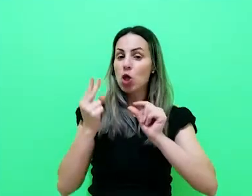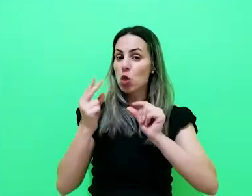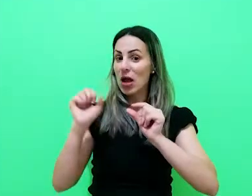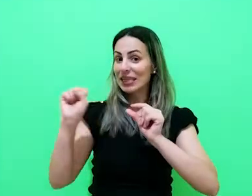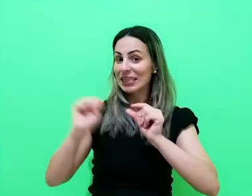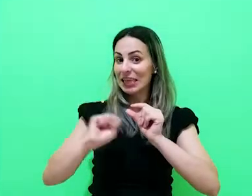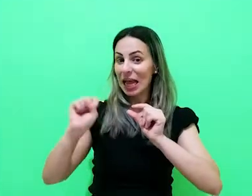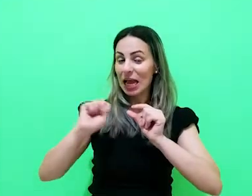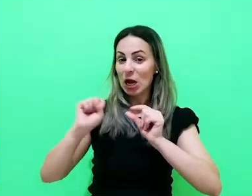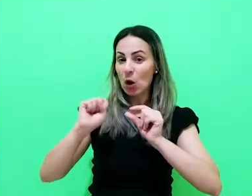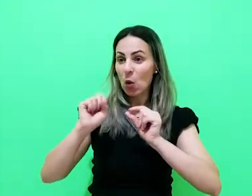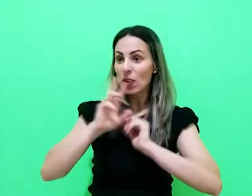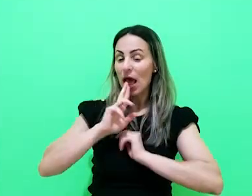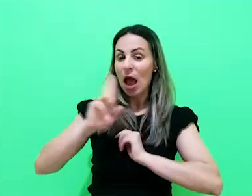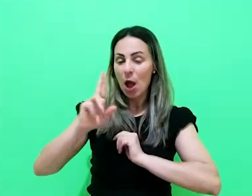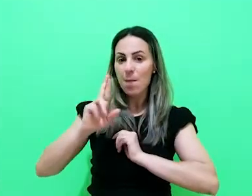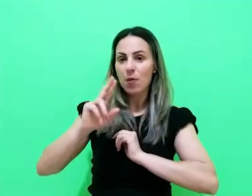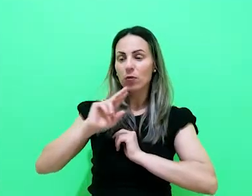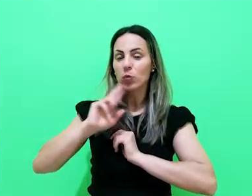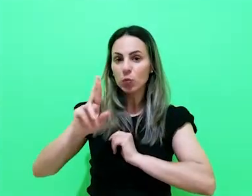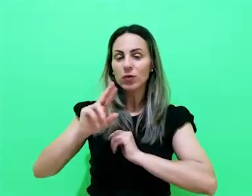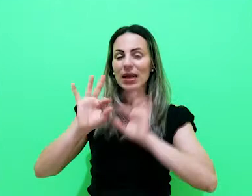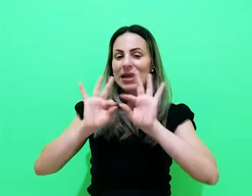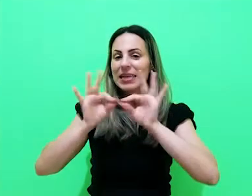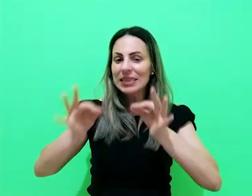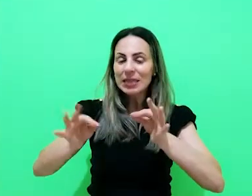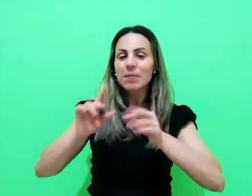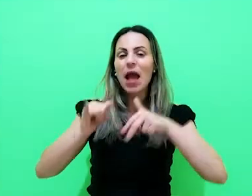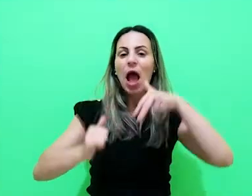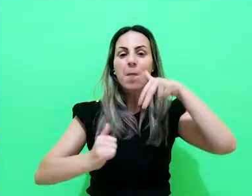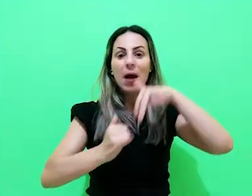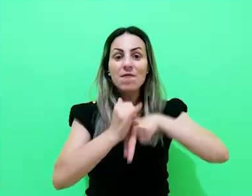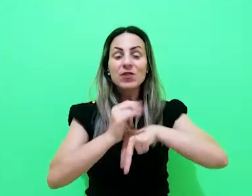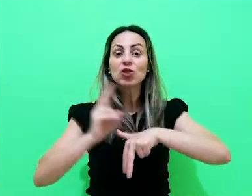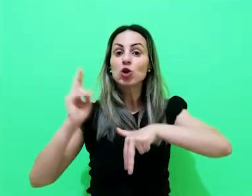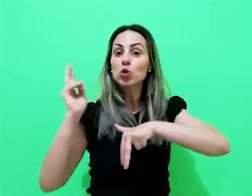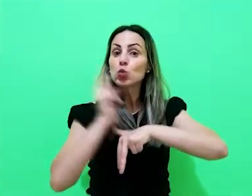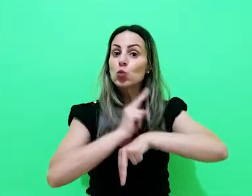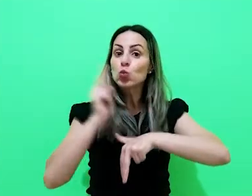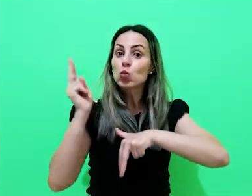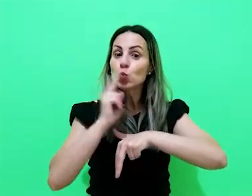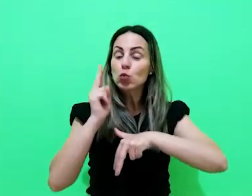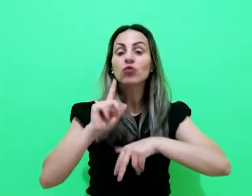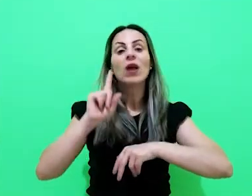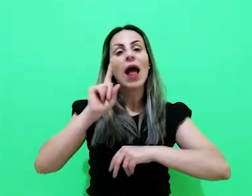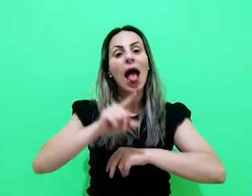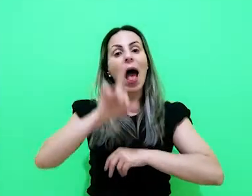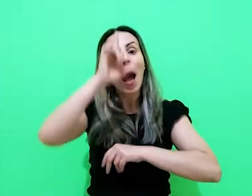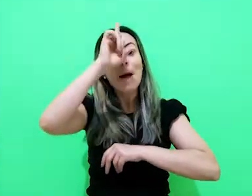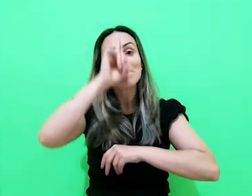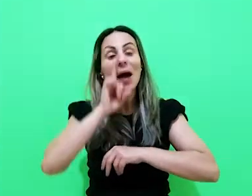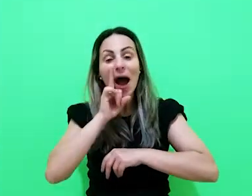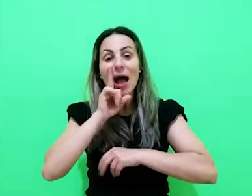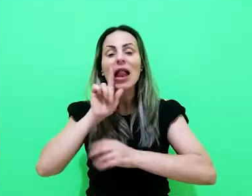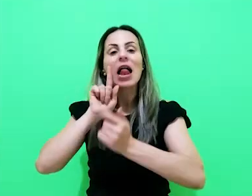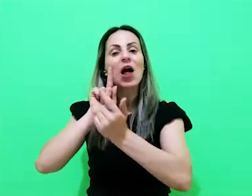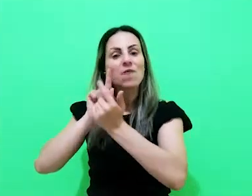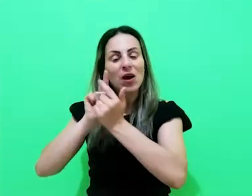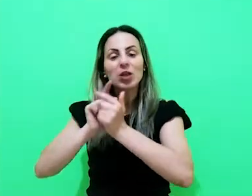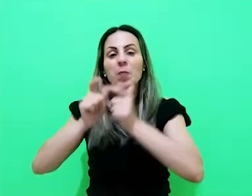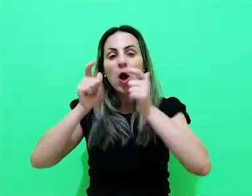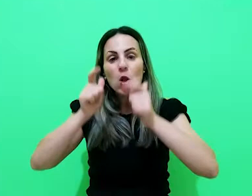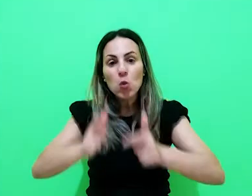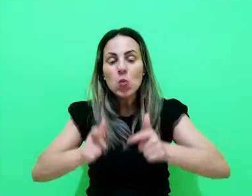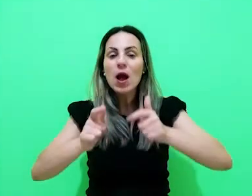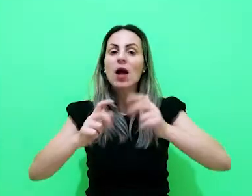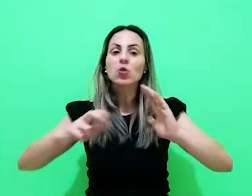segundos, responde a ordem simples, ela é uma vítima urgente, ela é uma vítima amarela, ela vai ser atendida no local do